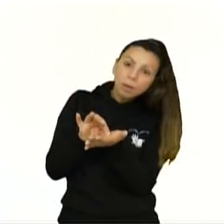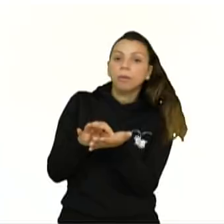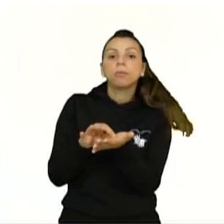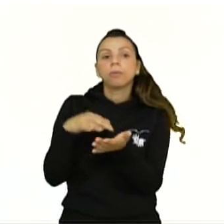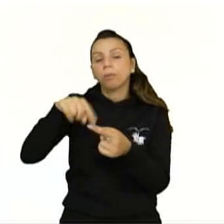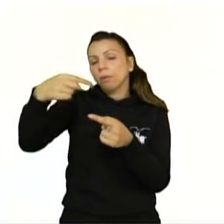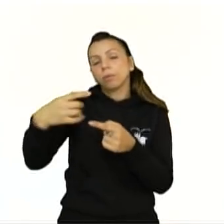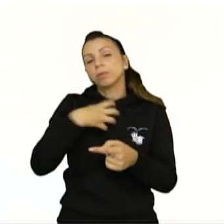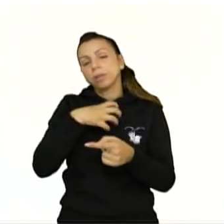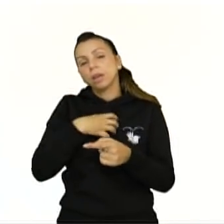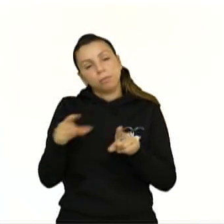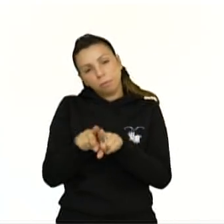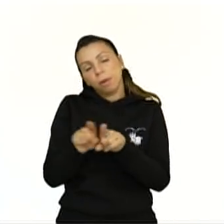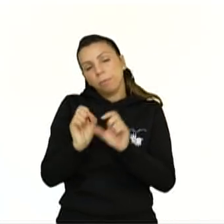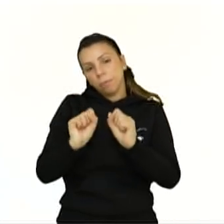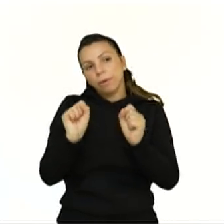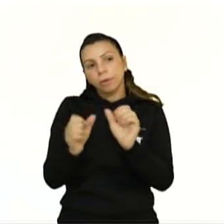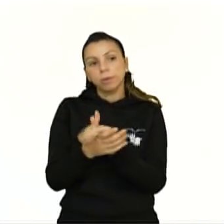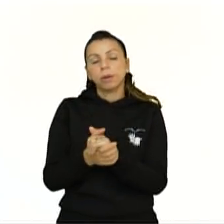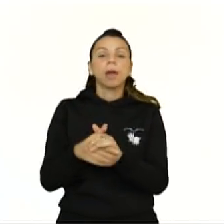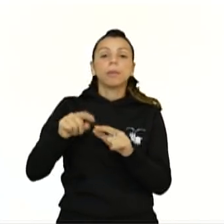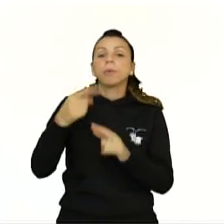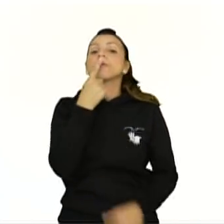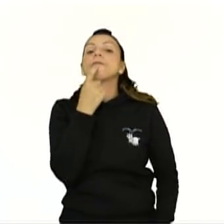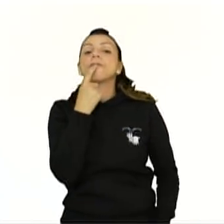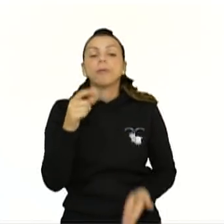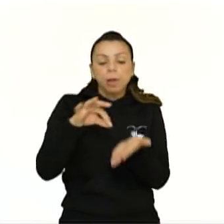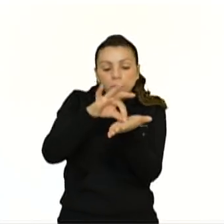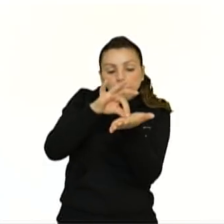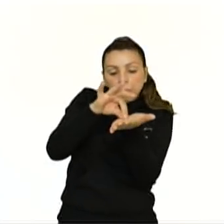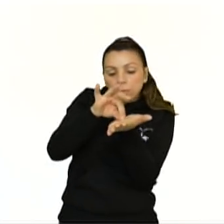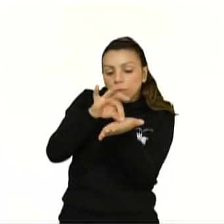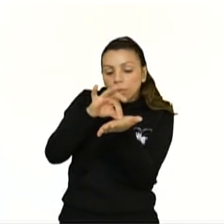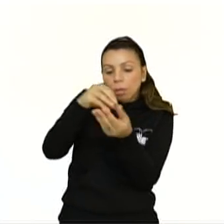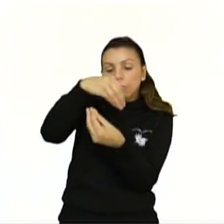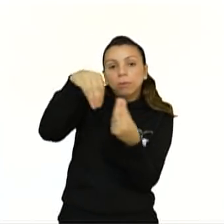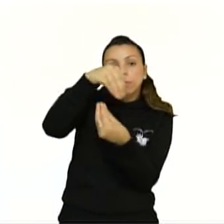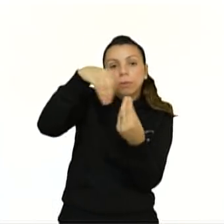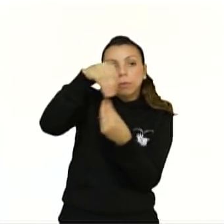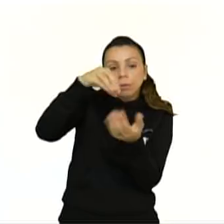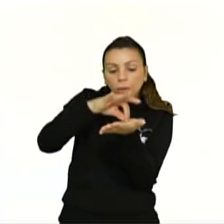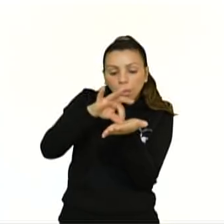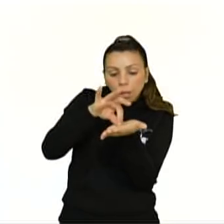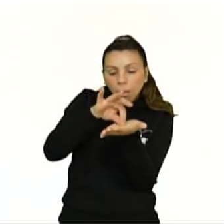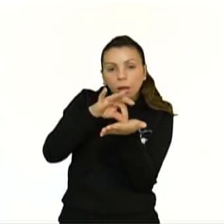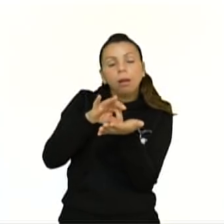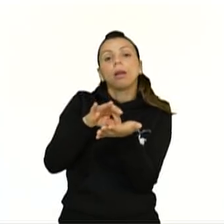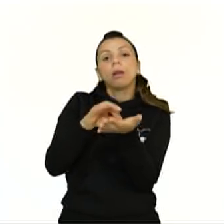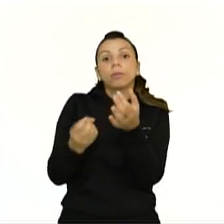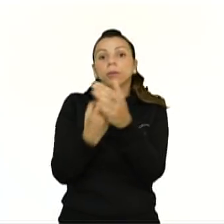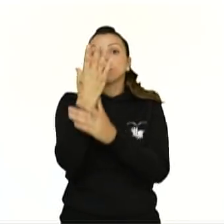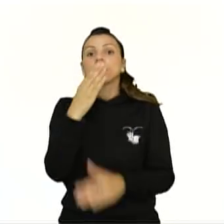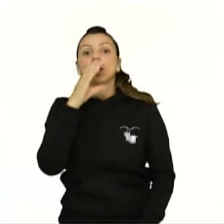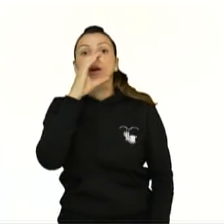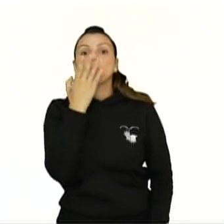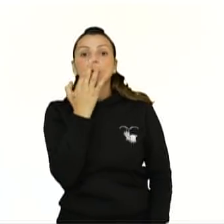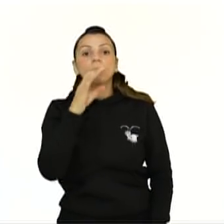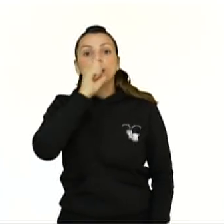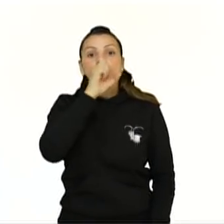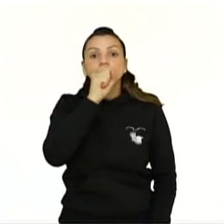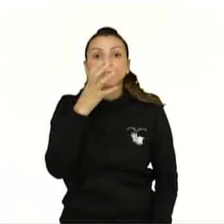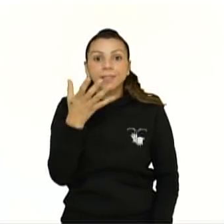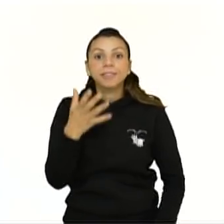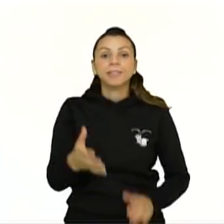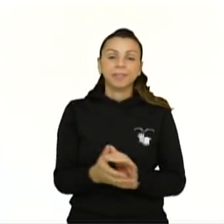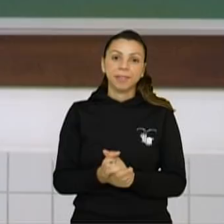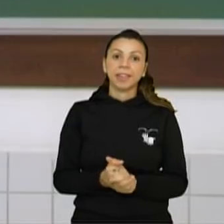fazer de outras formas, não tem problema. E aí mistura o vermelho, você vai ver que vai dar uma tonalidade laranjado, tá bom? É muito